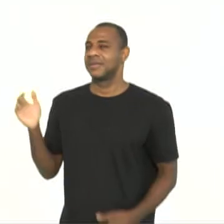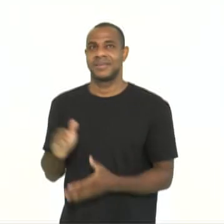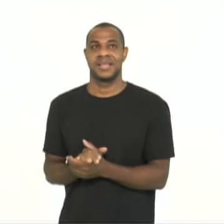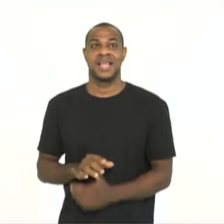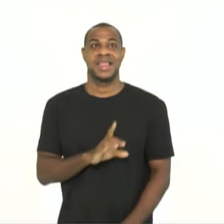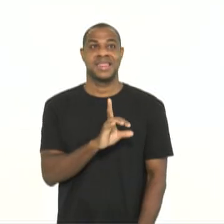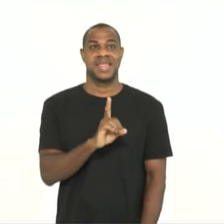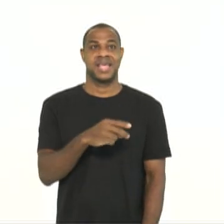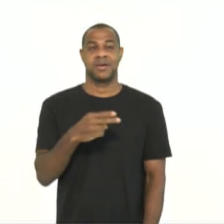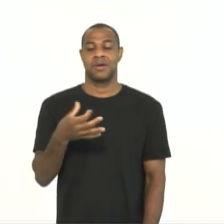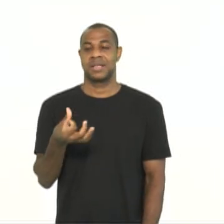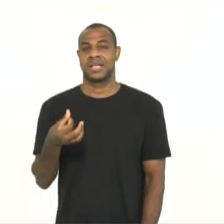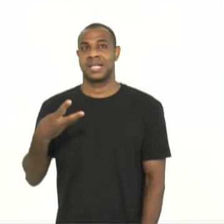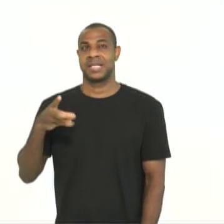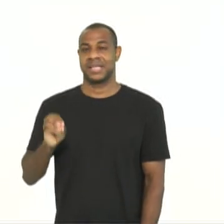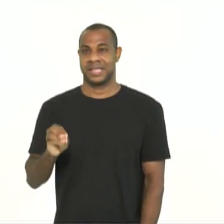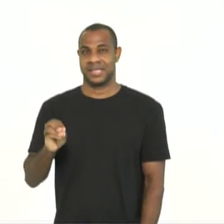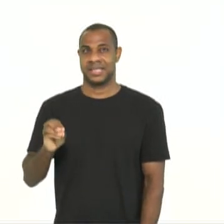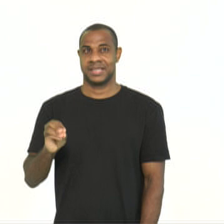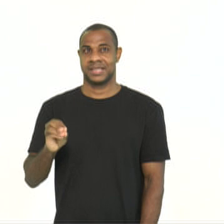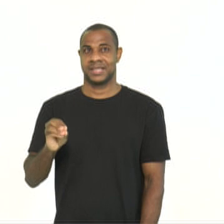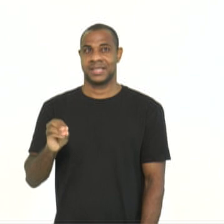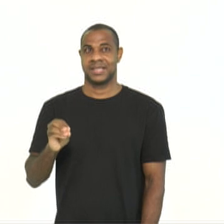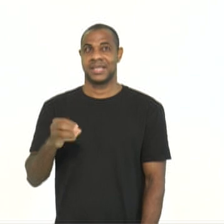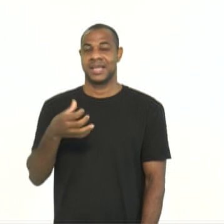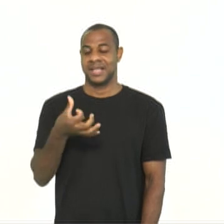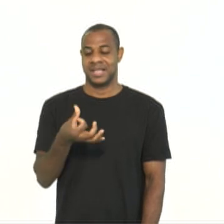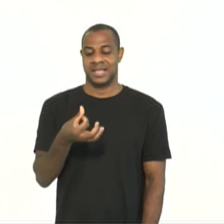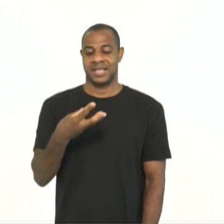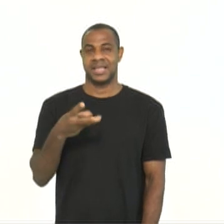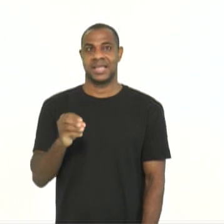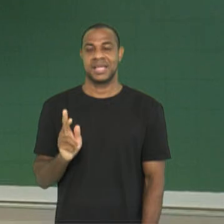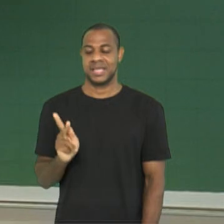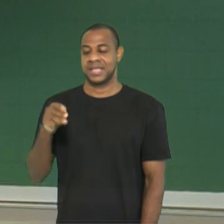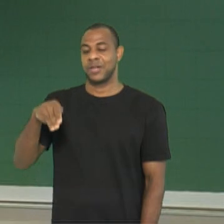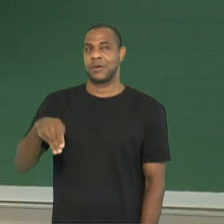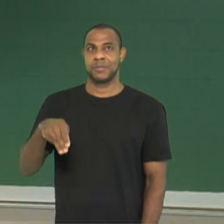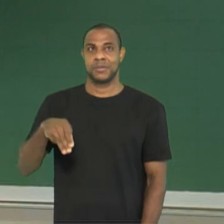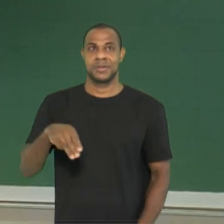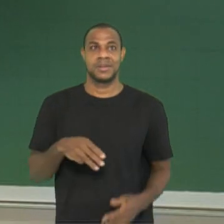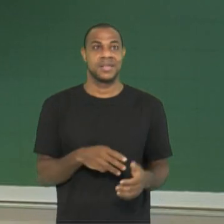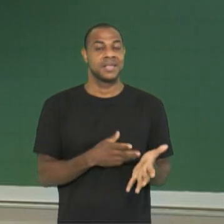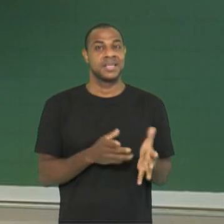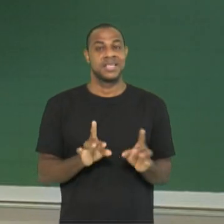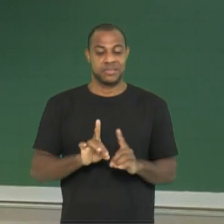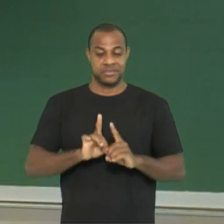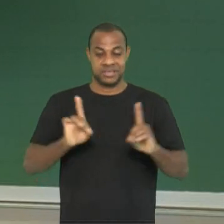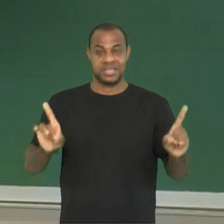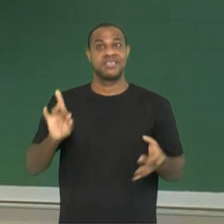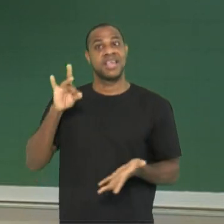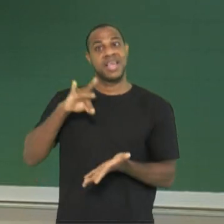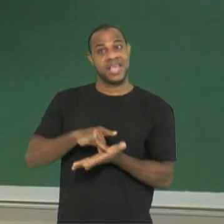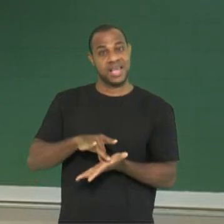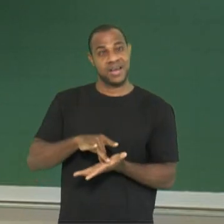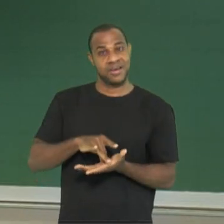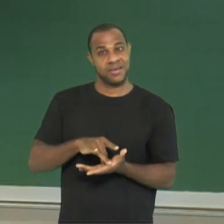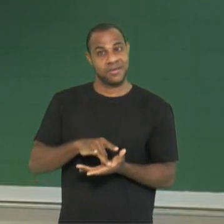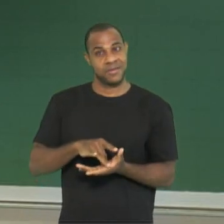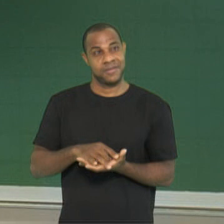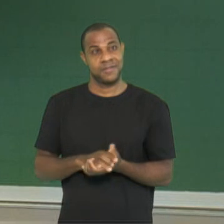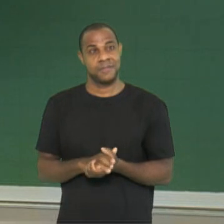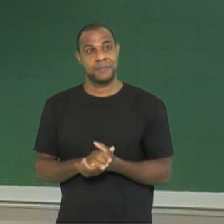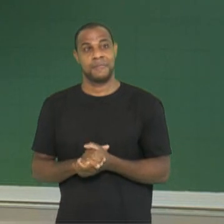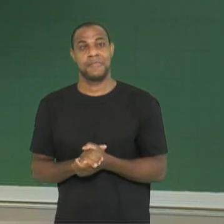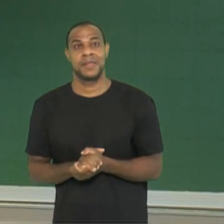a 630, o que corresponde a 630 quilômetros de distância real entre